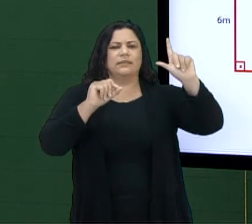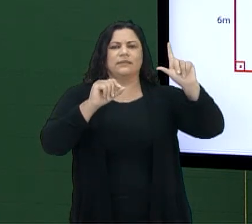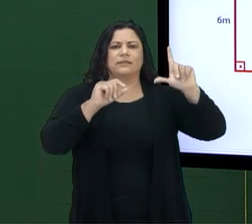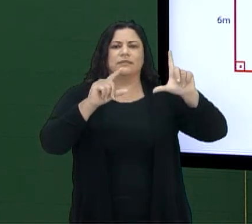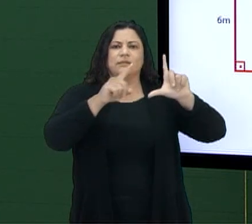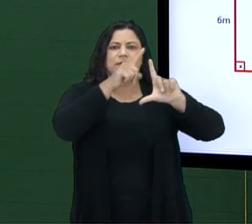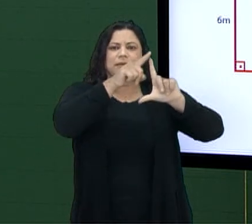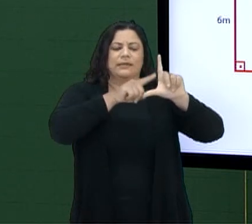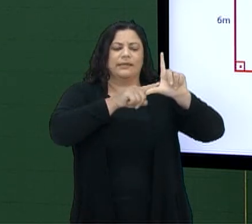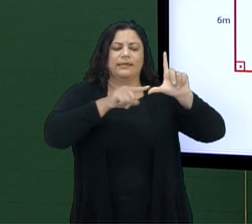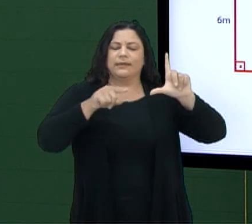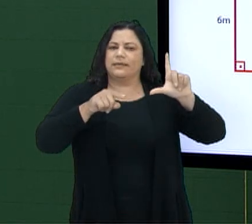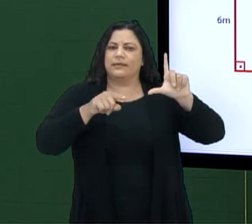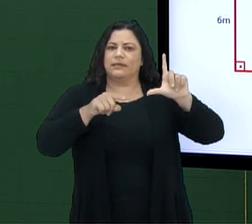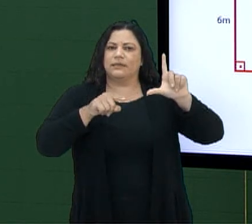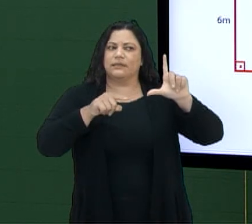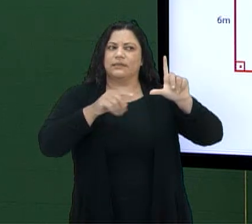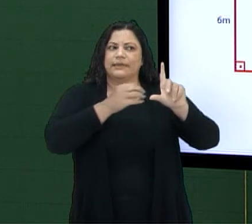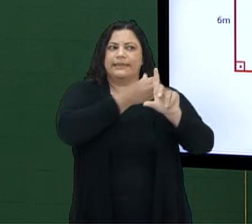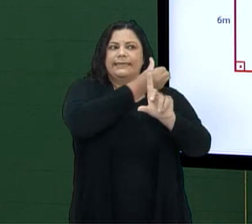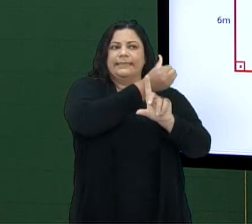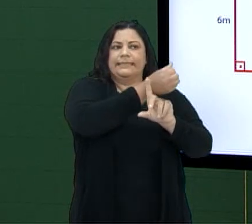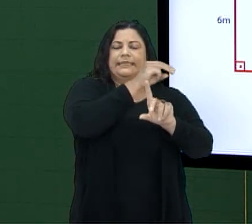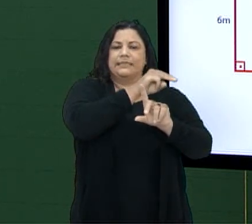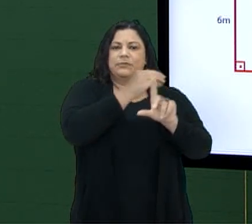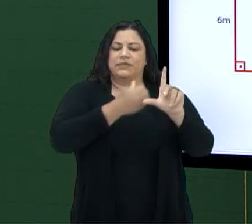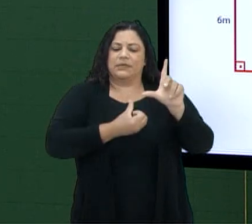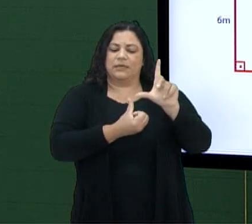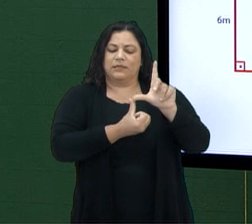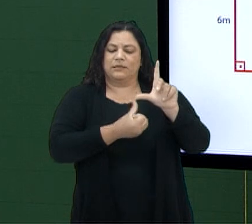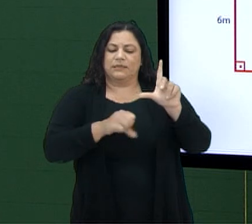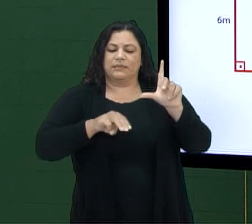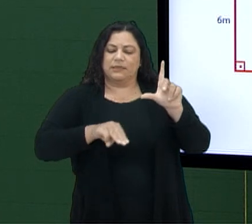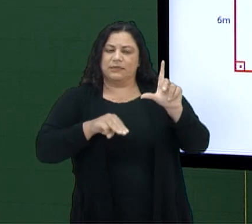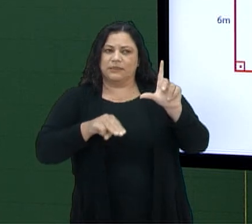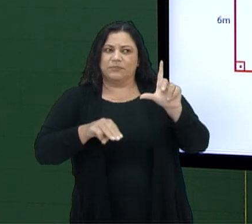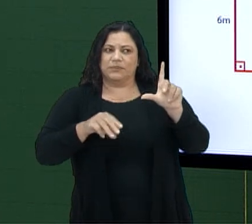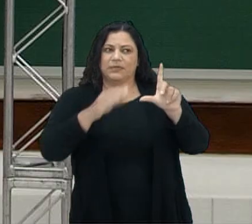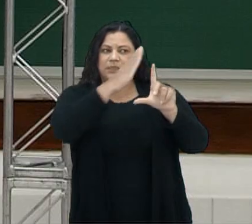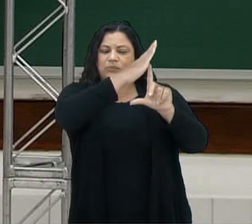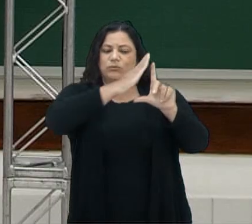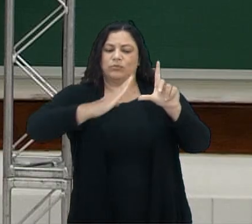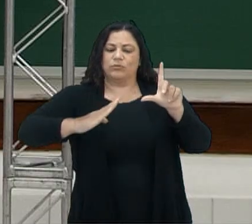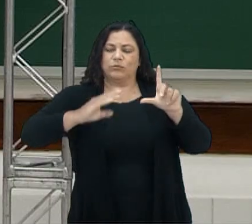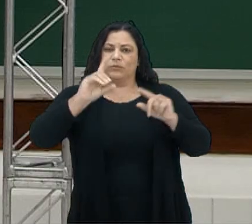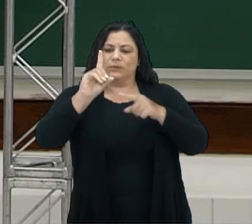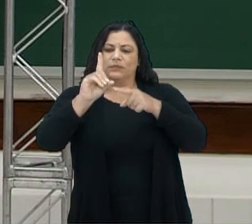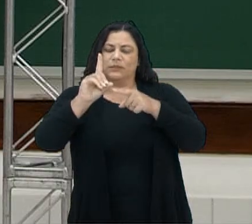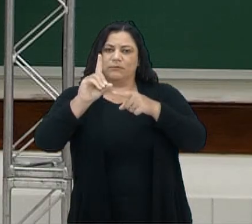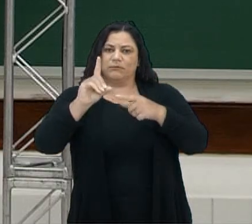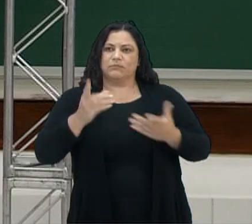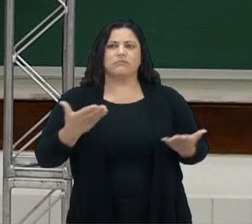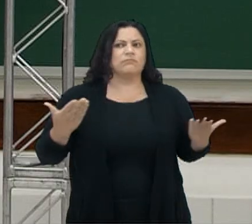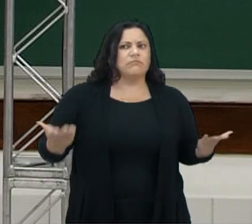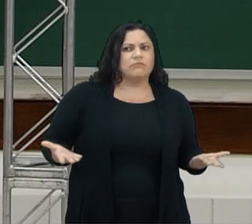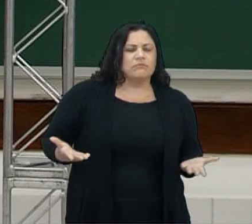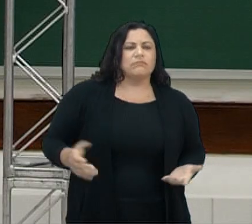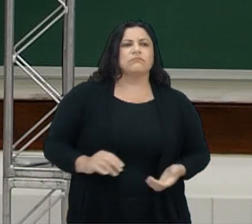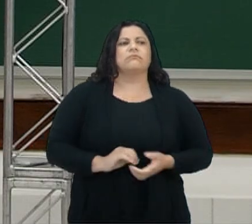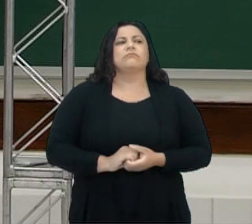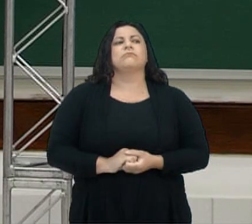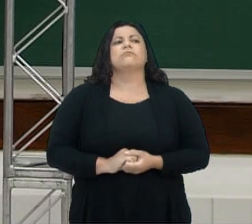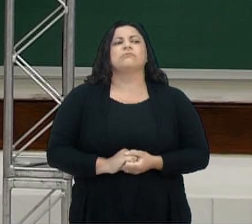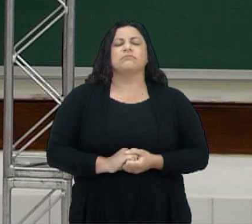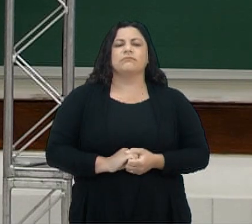6, 6 e D. Qual figura é essa? Essa figura é um triângulo retângulo. Sendo um